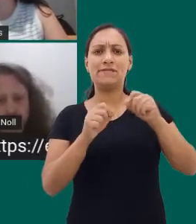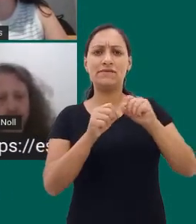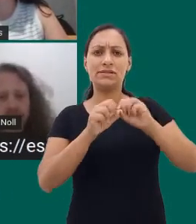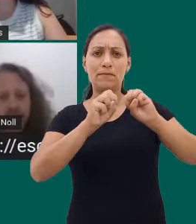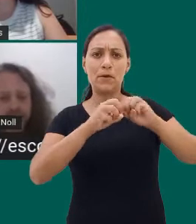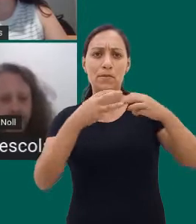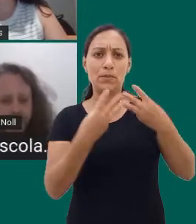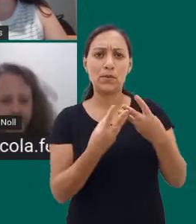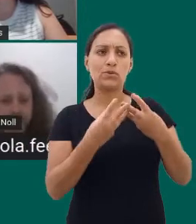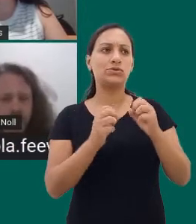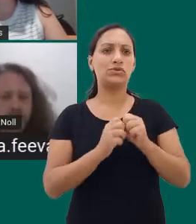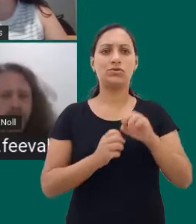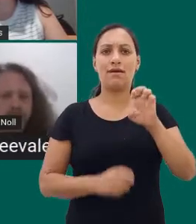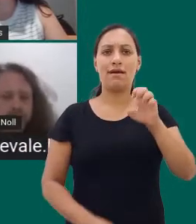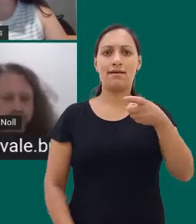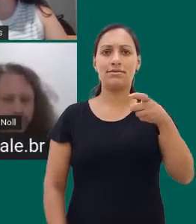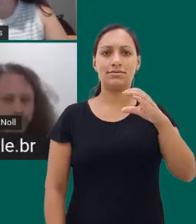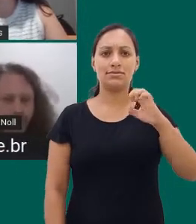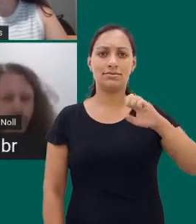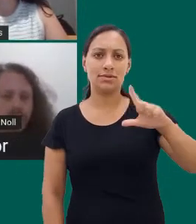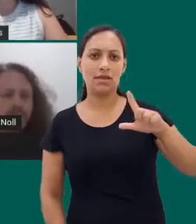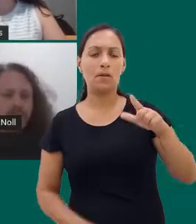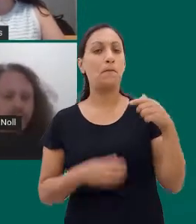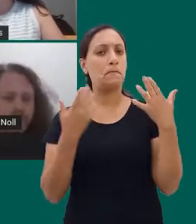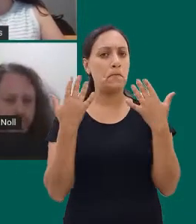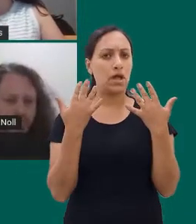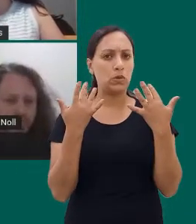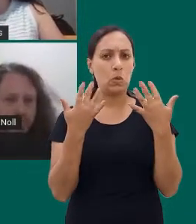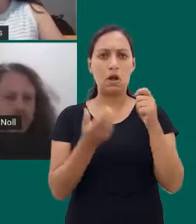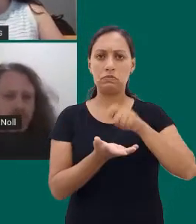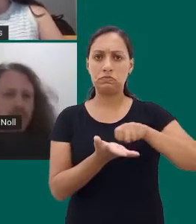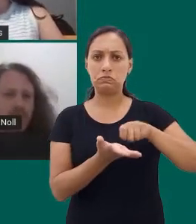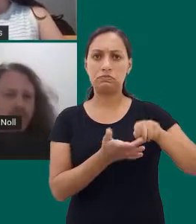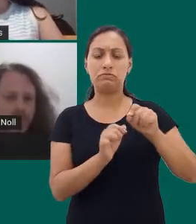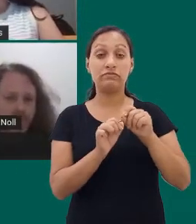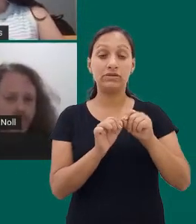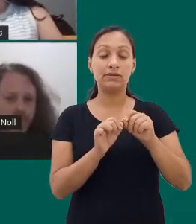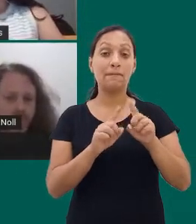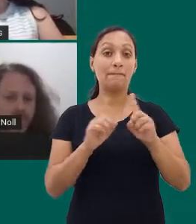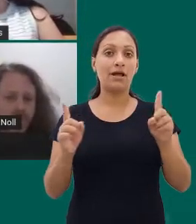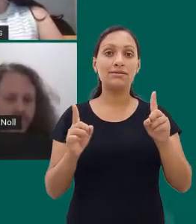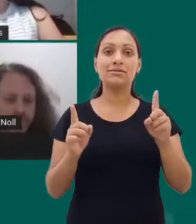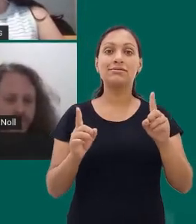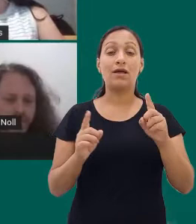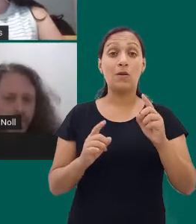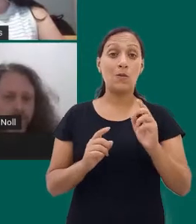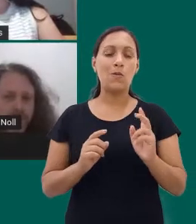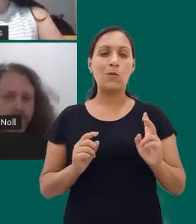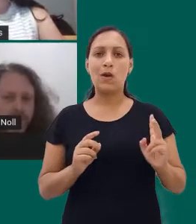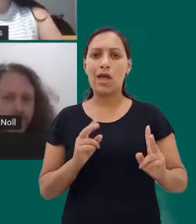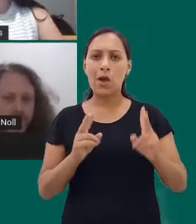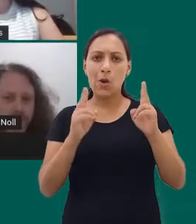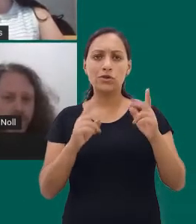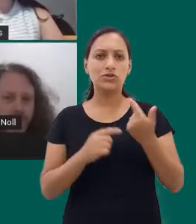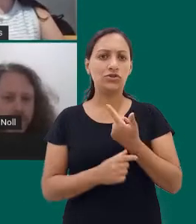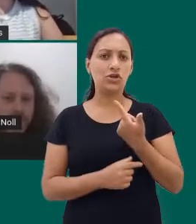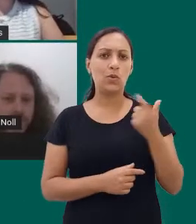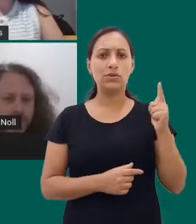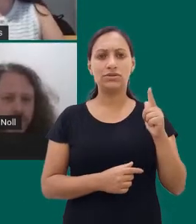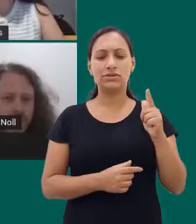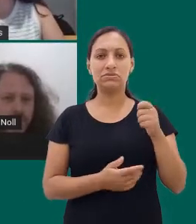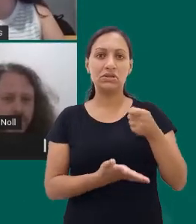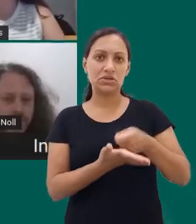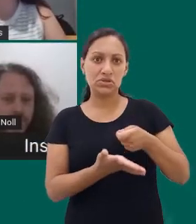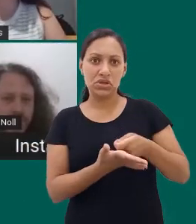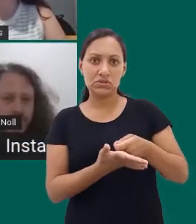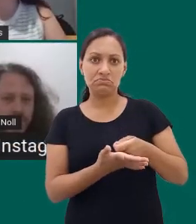ou tem que fazer manualmente. Claro, isso aqui foi só um recorte, tinham várias outras exigências, mas não teve